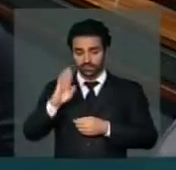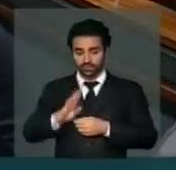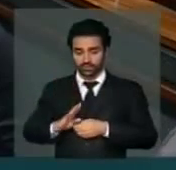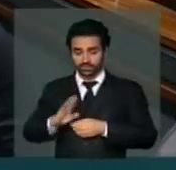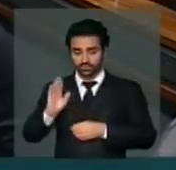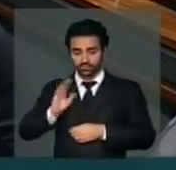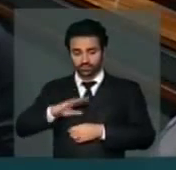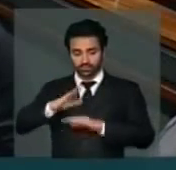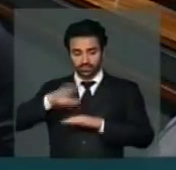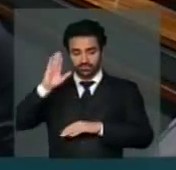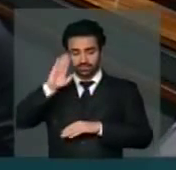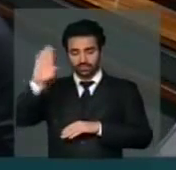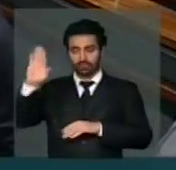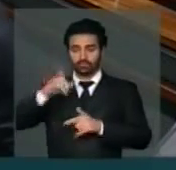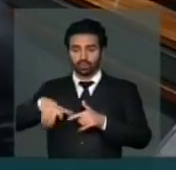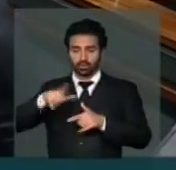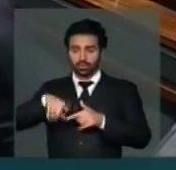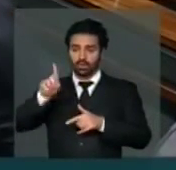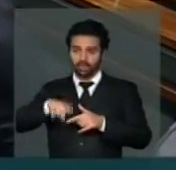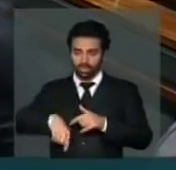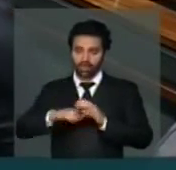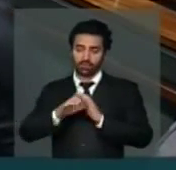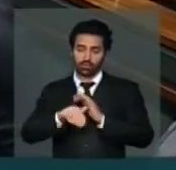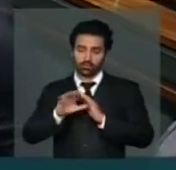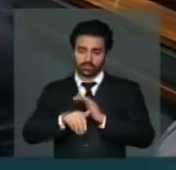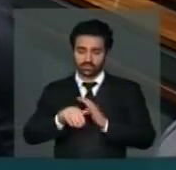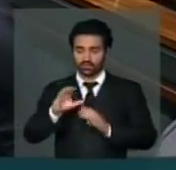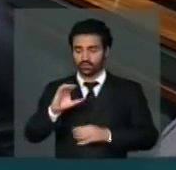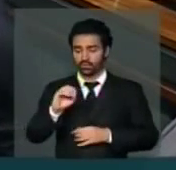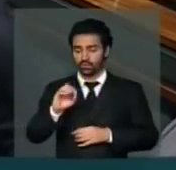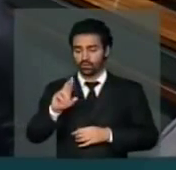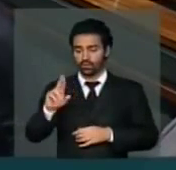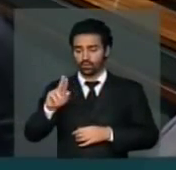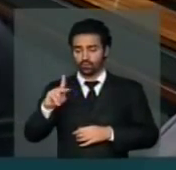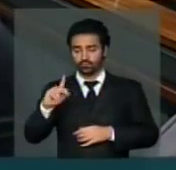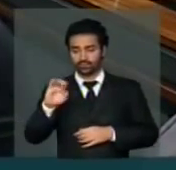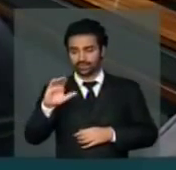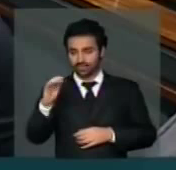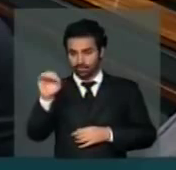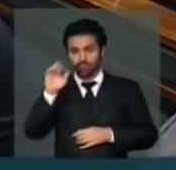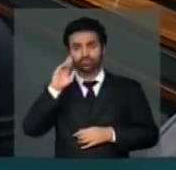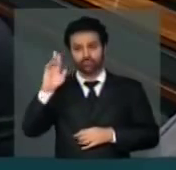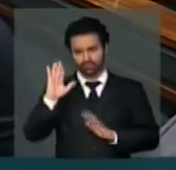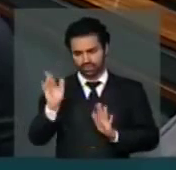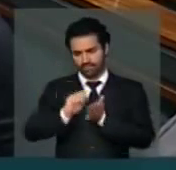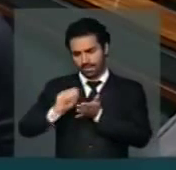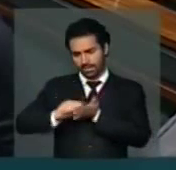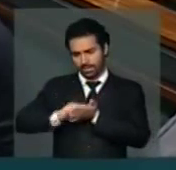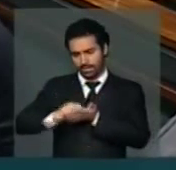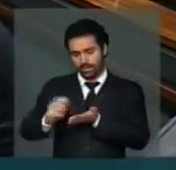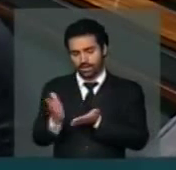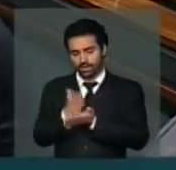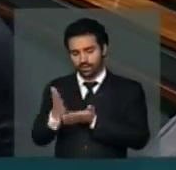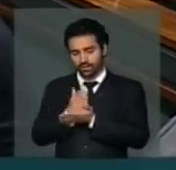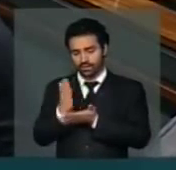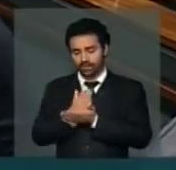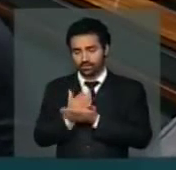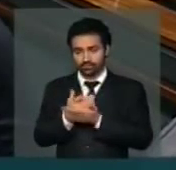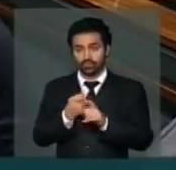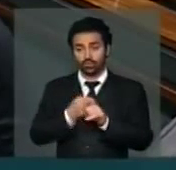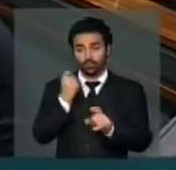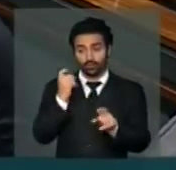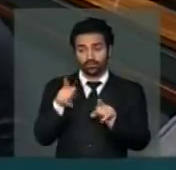maiores mal, é exatamente a corrupção. Aliás, o senhor escreveu até um livro, né? Lula e o combate à